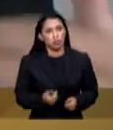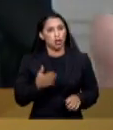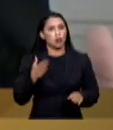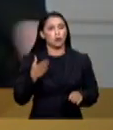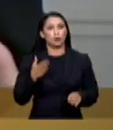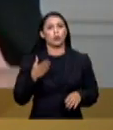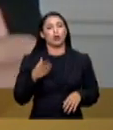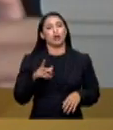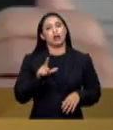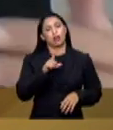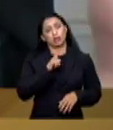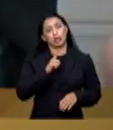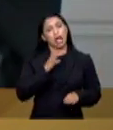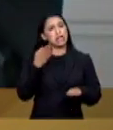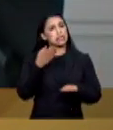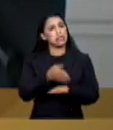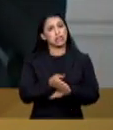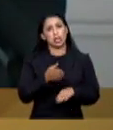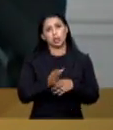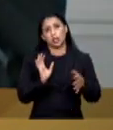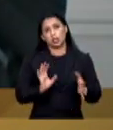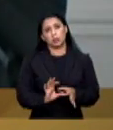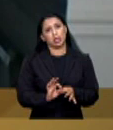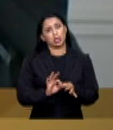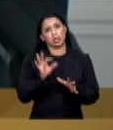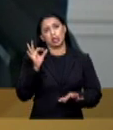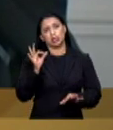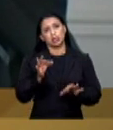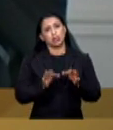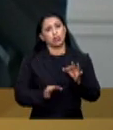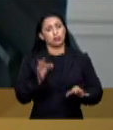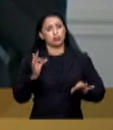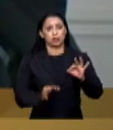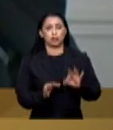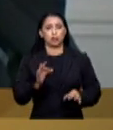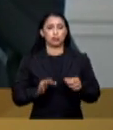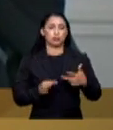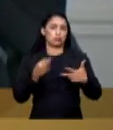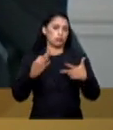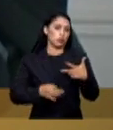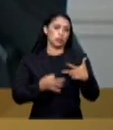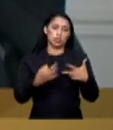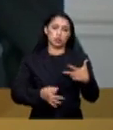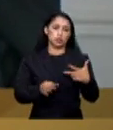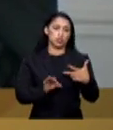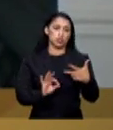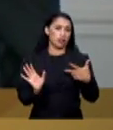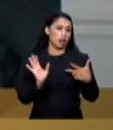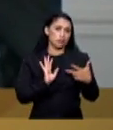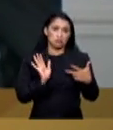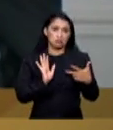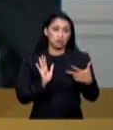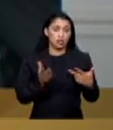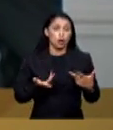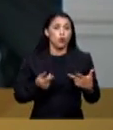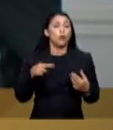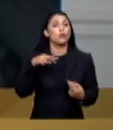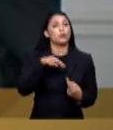à jurisdição, não afeta a liberdade e a autonomia do Poder Judiciário. Porque o que diz o